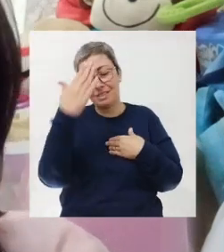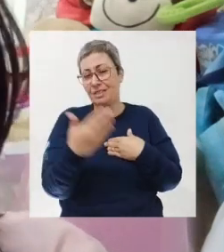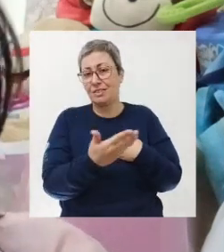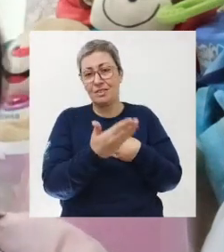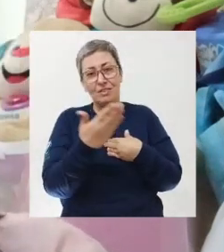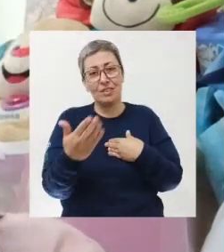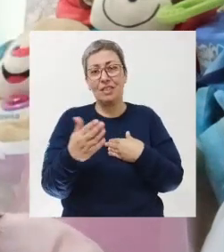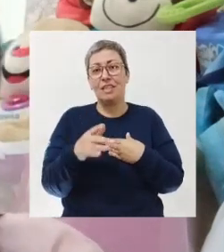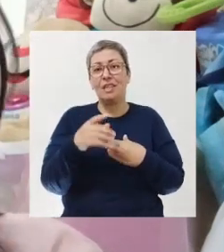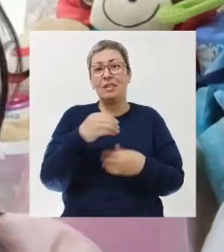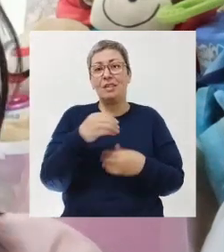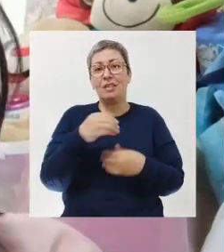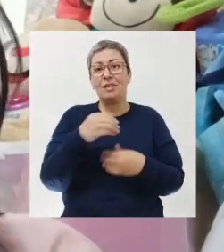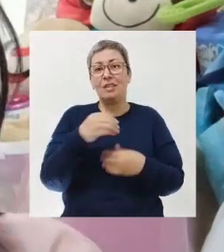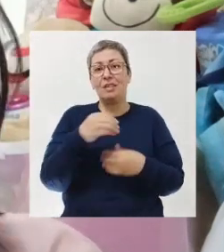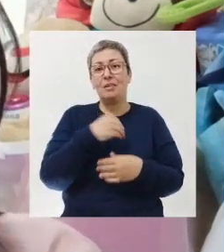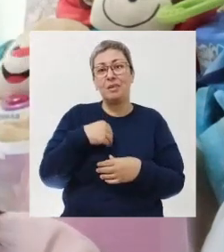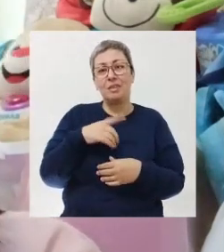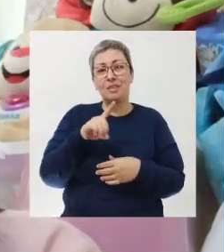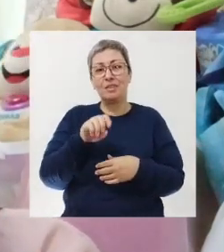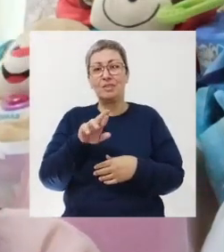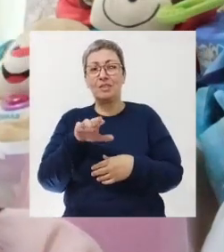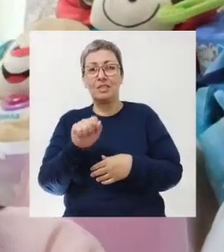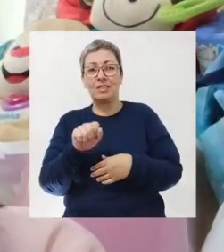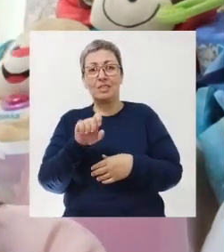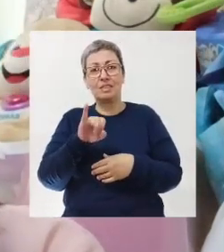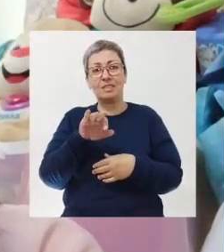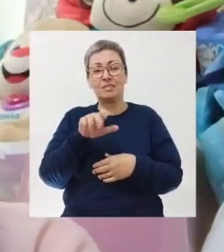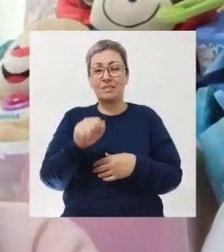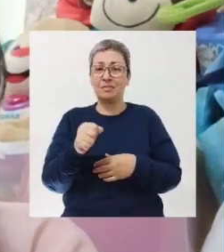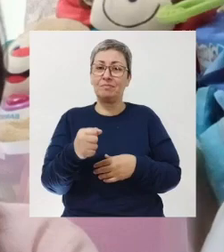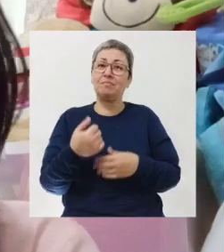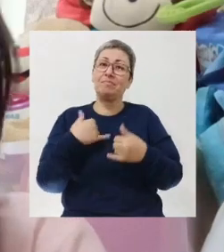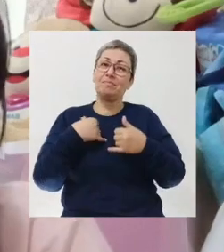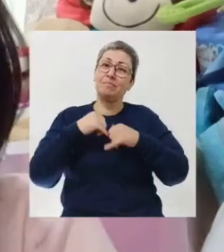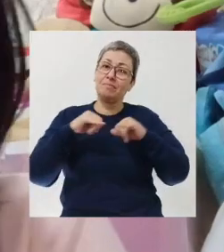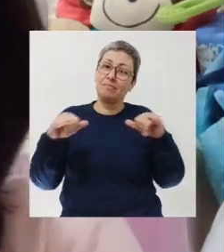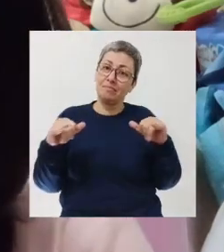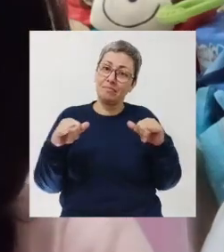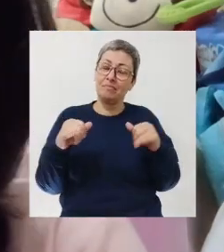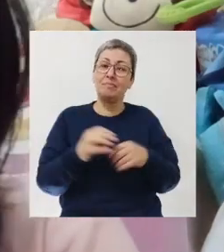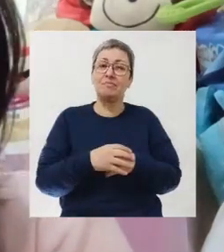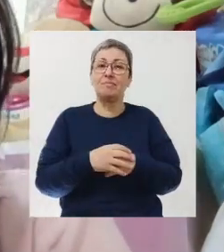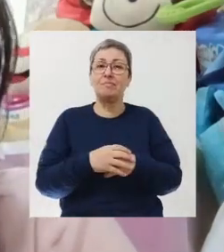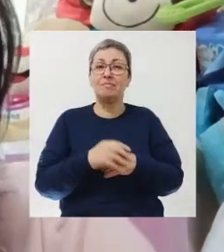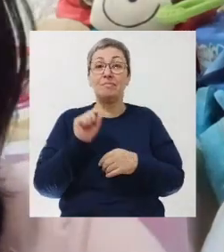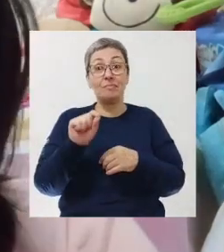tenho a agradecer a vocês, doutora Silvia especial. Eu falo que